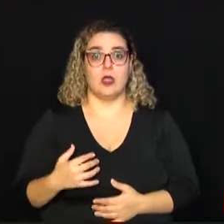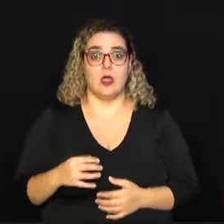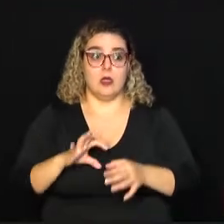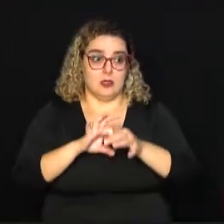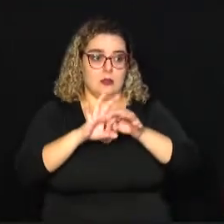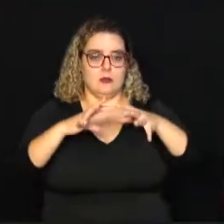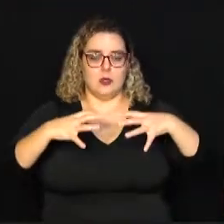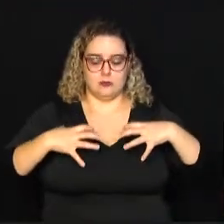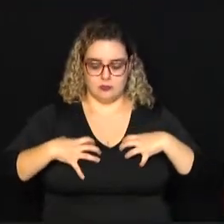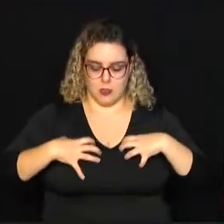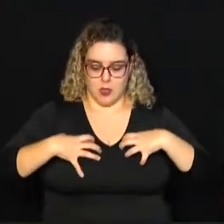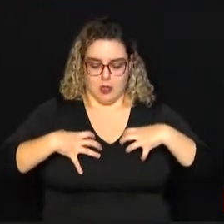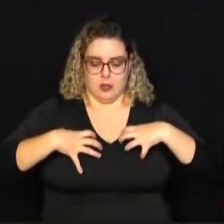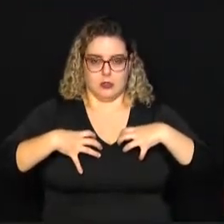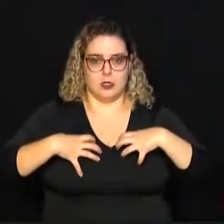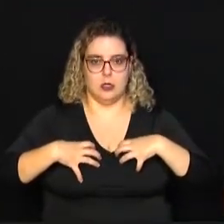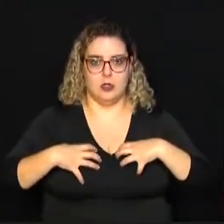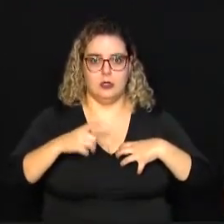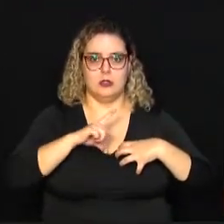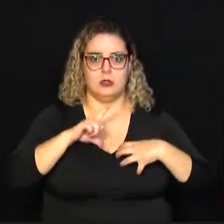pessoa que está comprometido pelo vírus